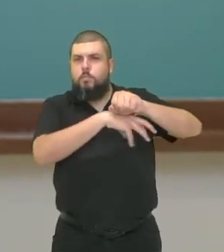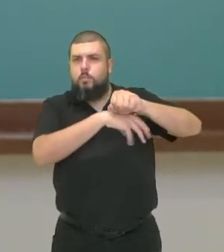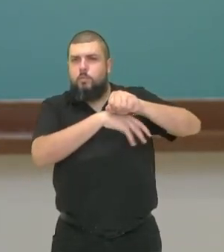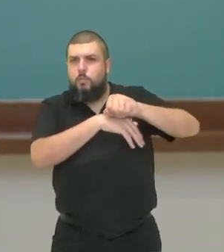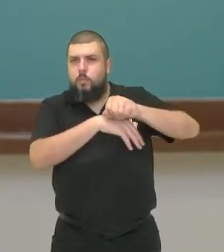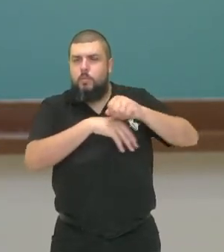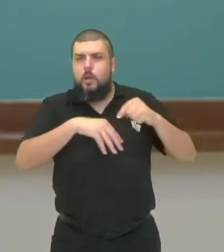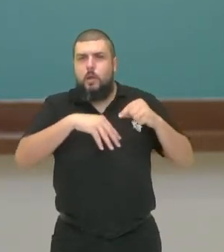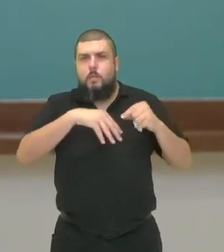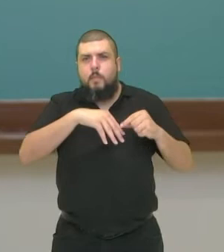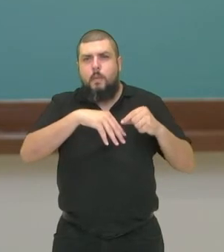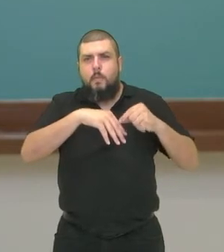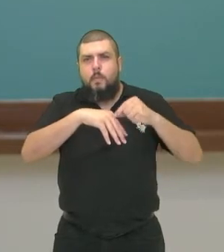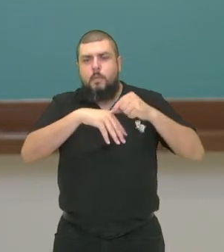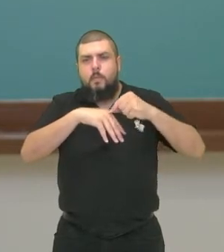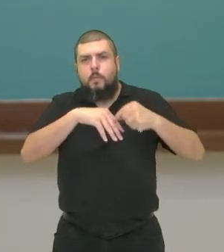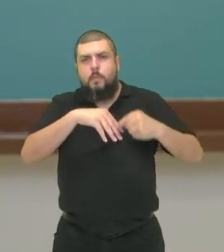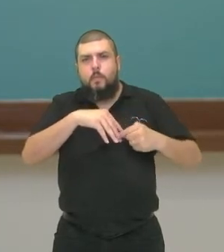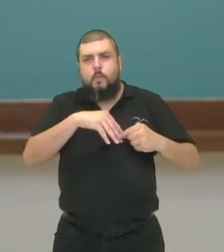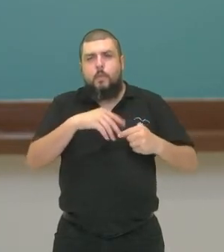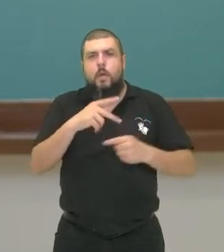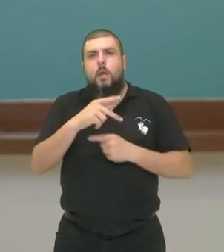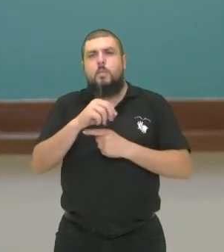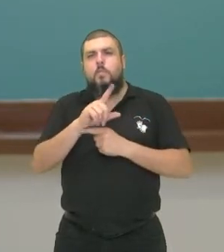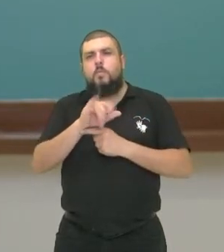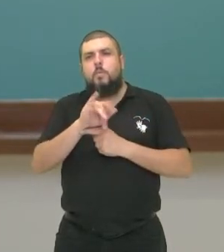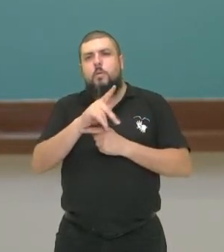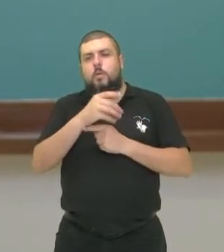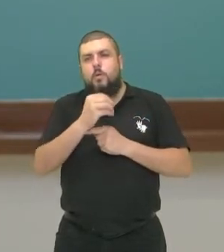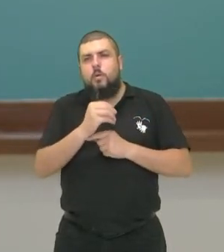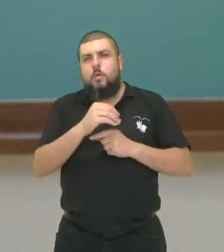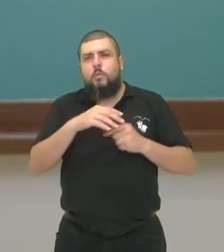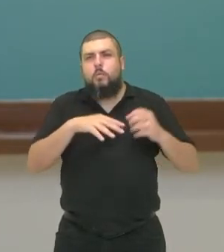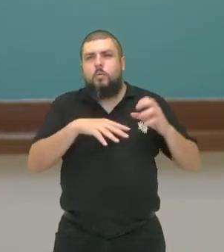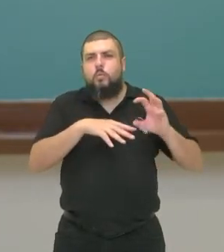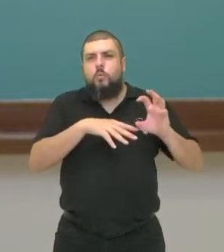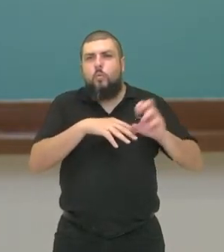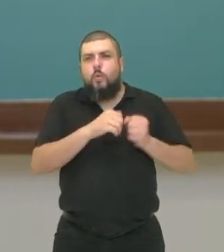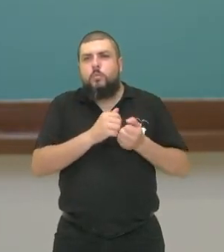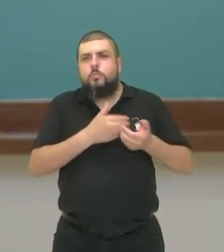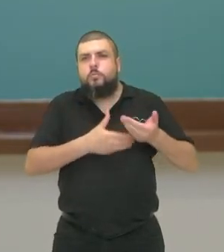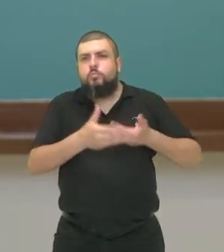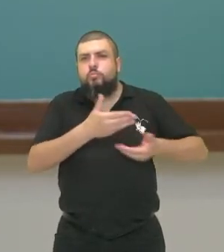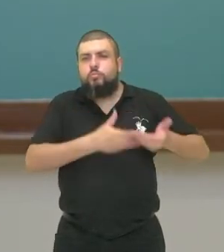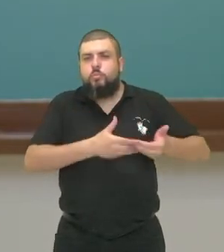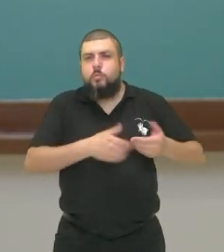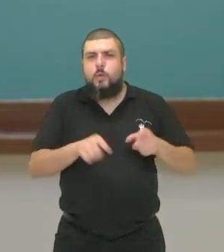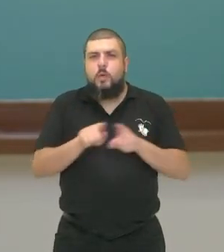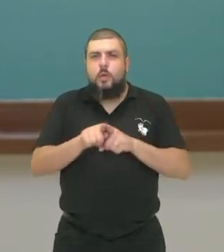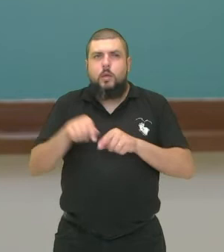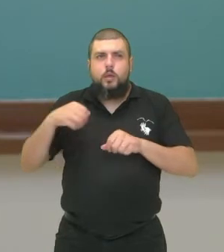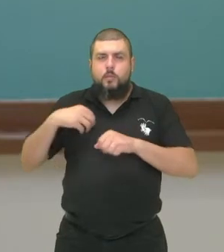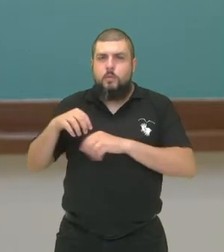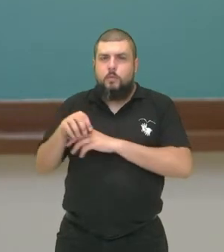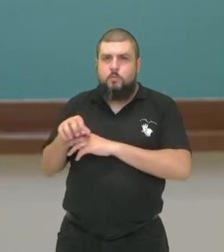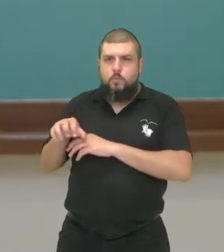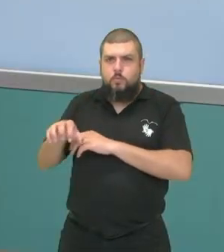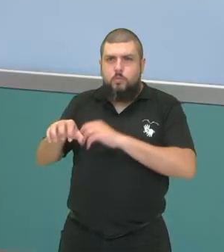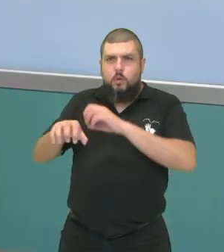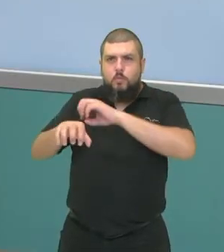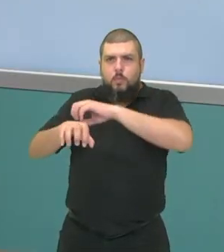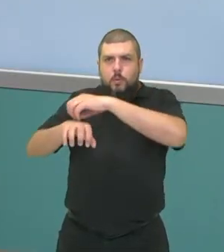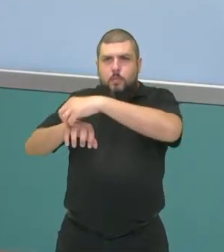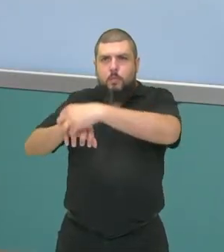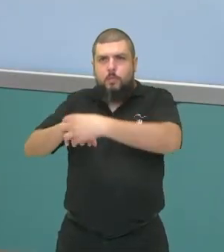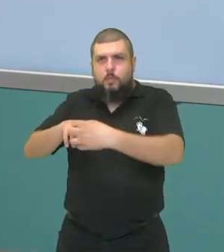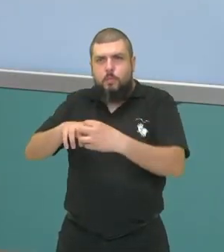os quais formam essa colônia, então eles estão agrupados ali, dependendo um do outro, e também temos os corais, assim como um tipo de